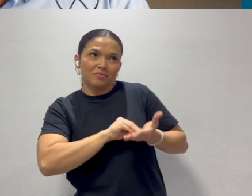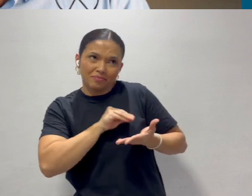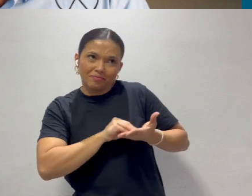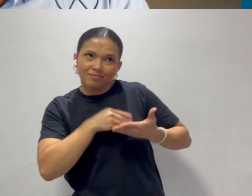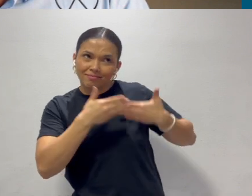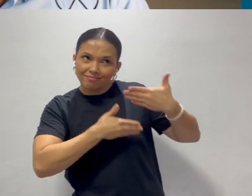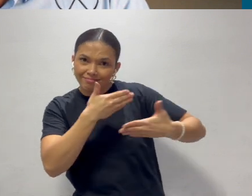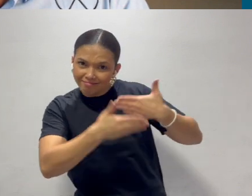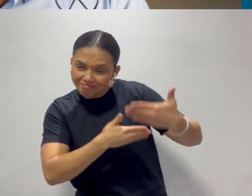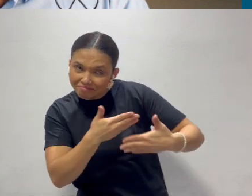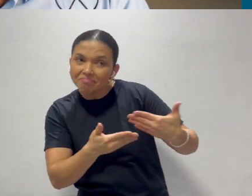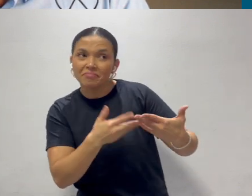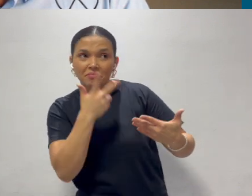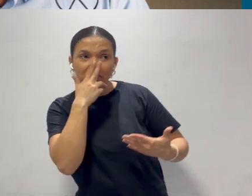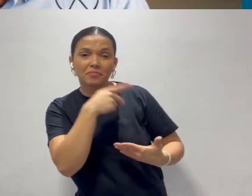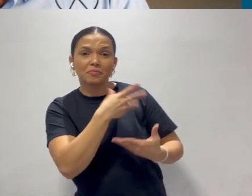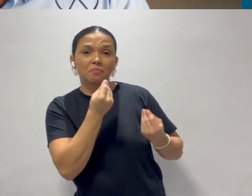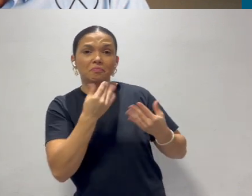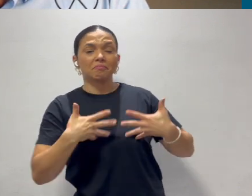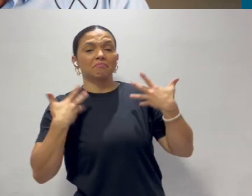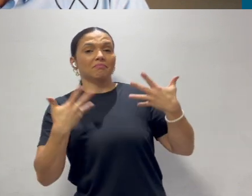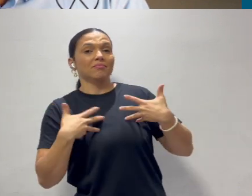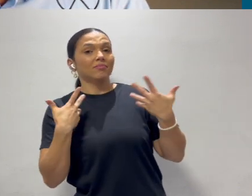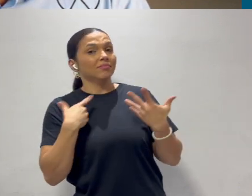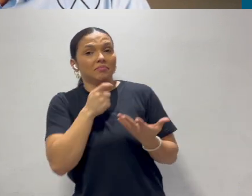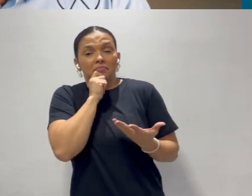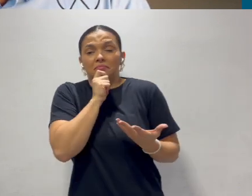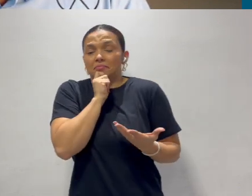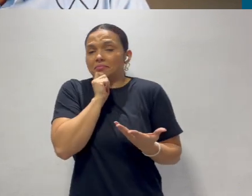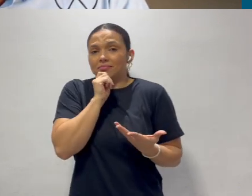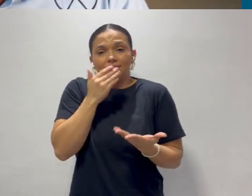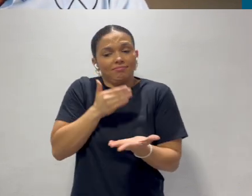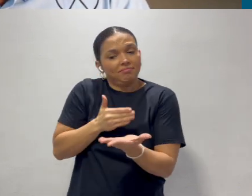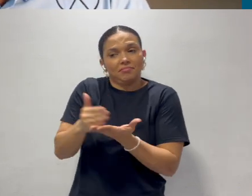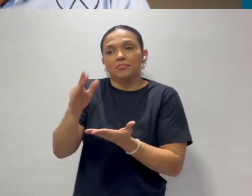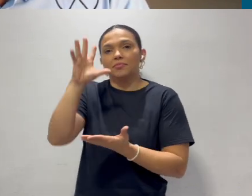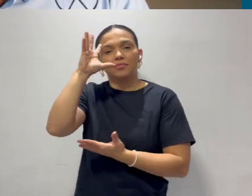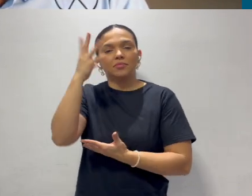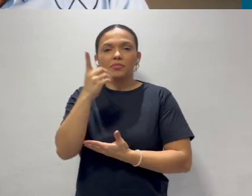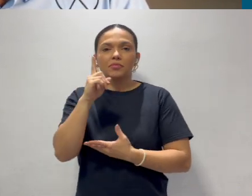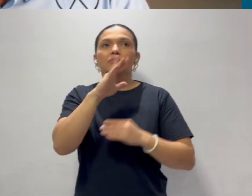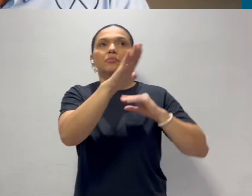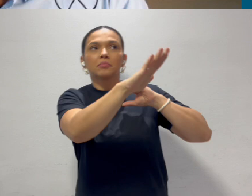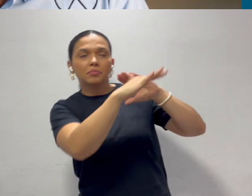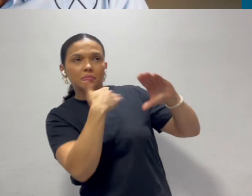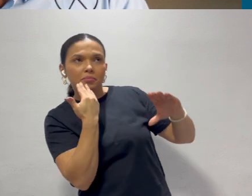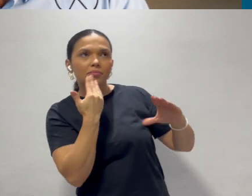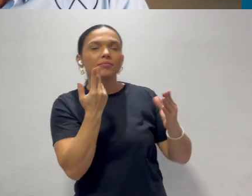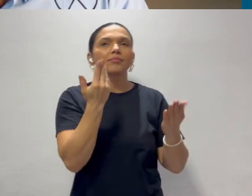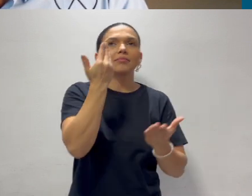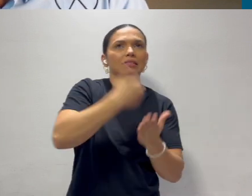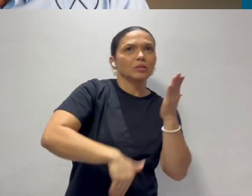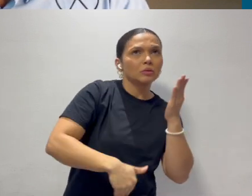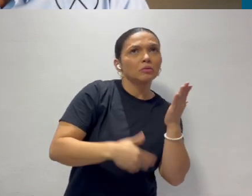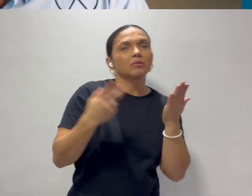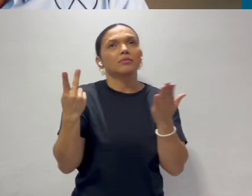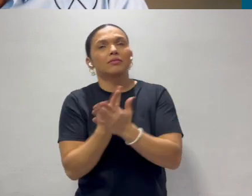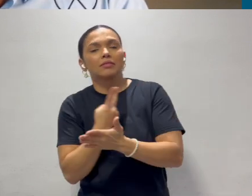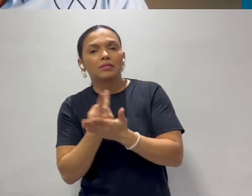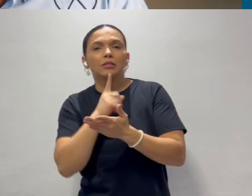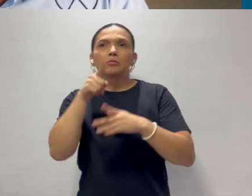hein? Falta um tempo. Eu estou achando que nem começaram a resolver. Só deram uma desculpa lá, manda aqui uma mensagem que o dinheiro